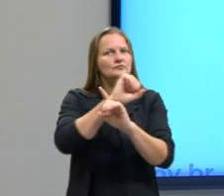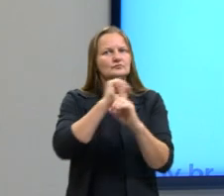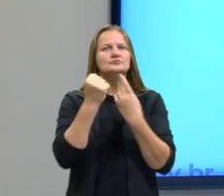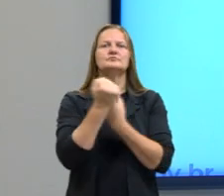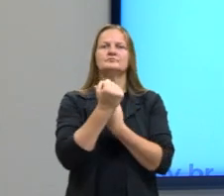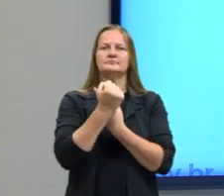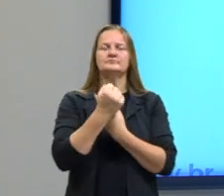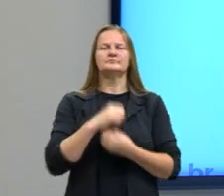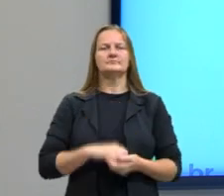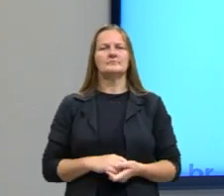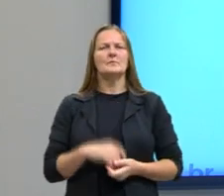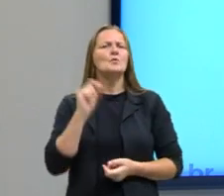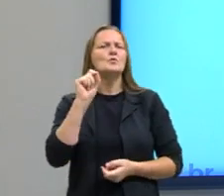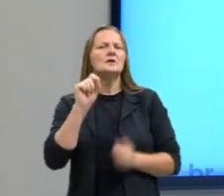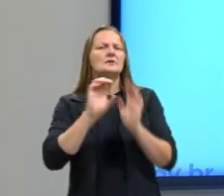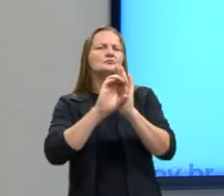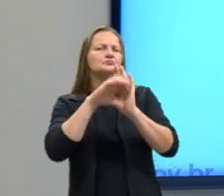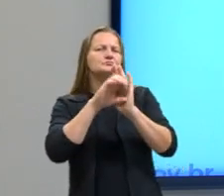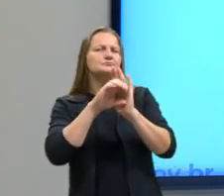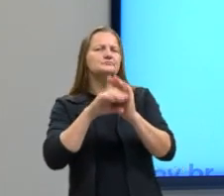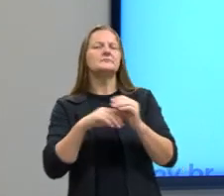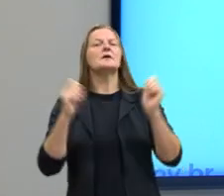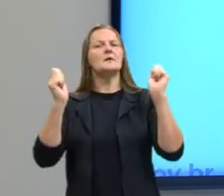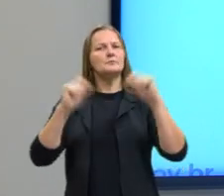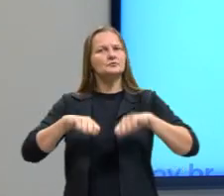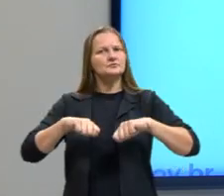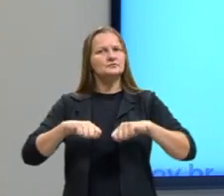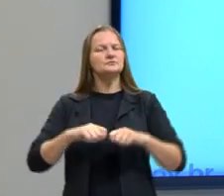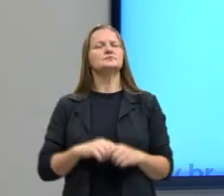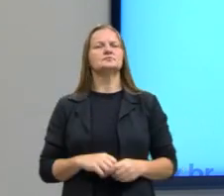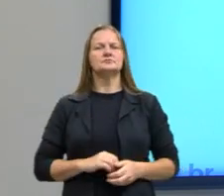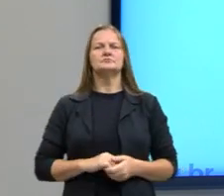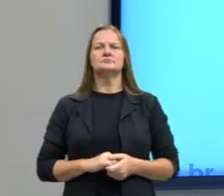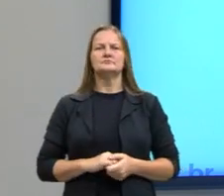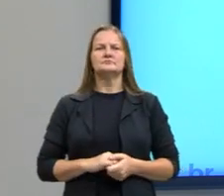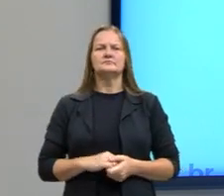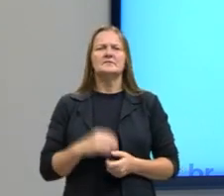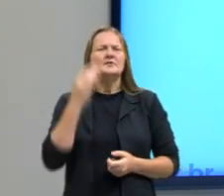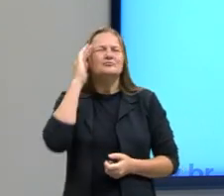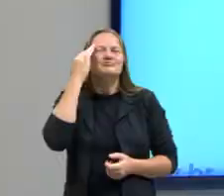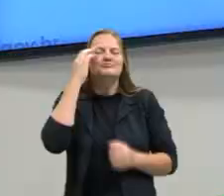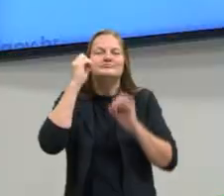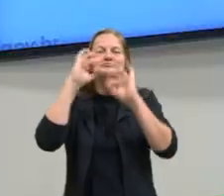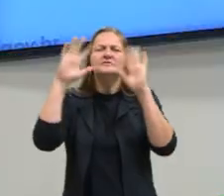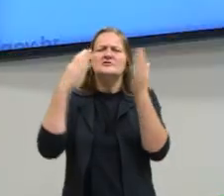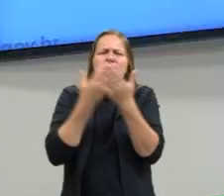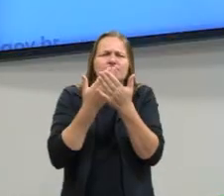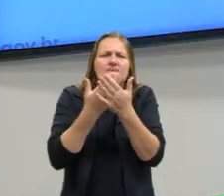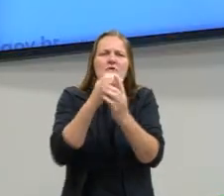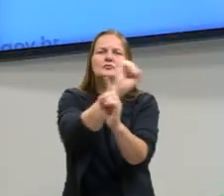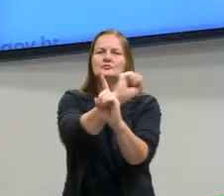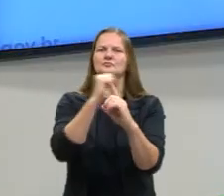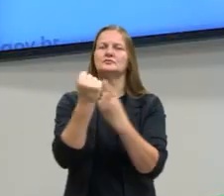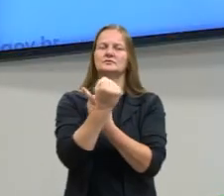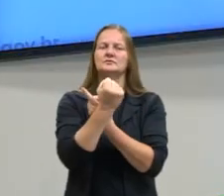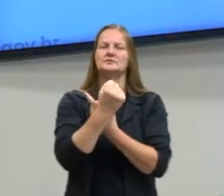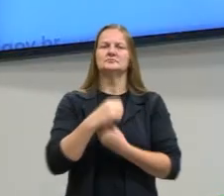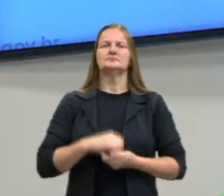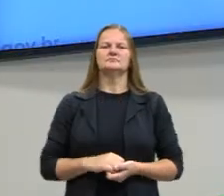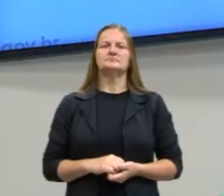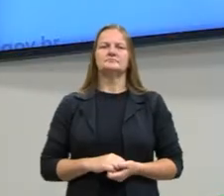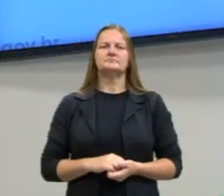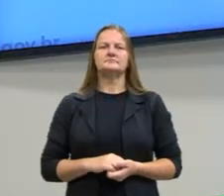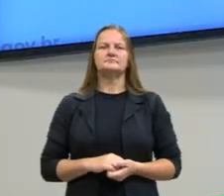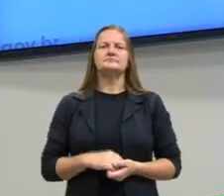que já vamos ver o que são podemos entender estudar a sociedade os movimentos sociais